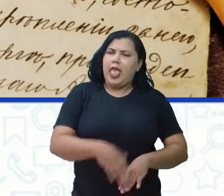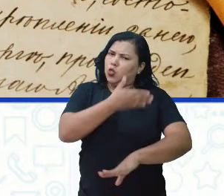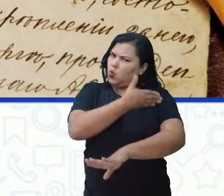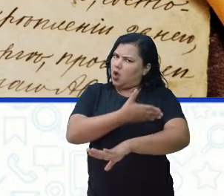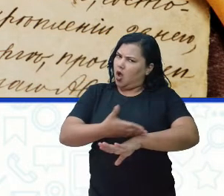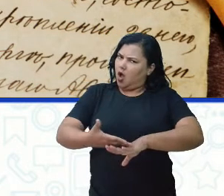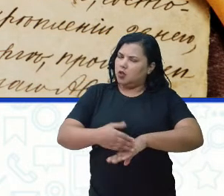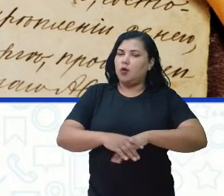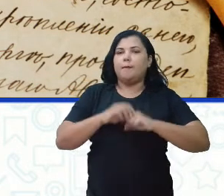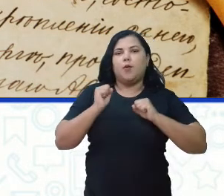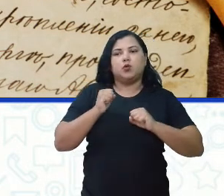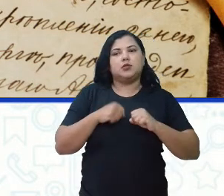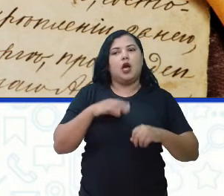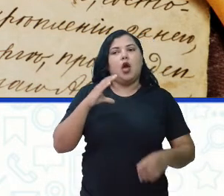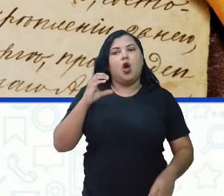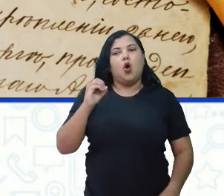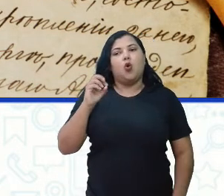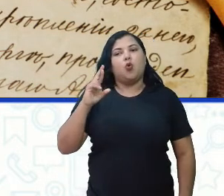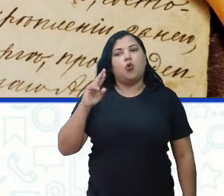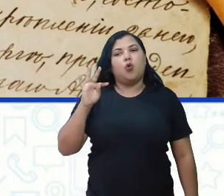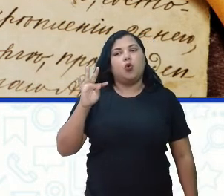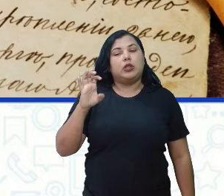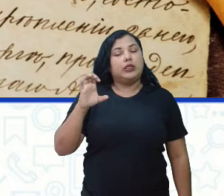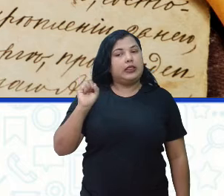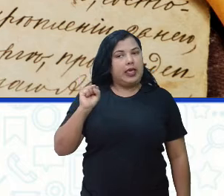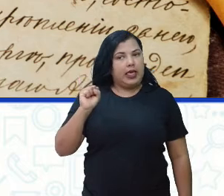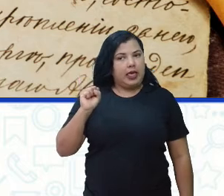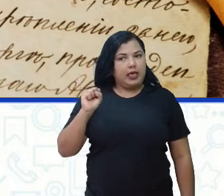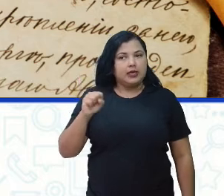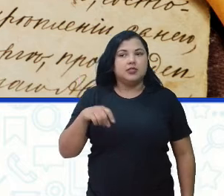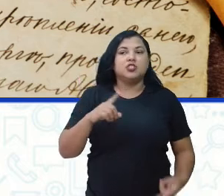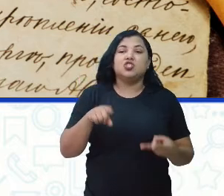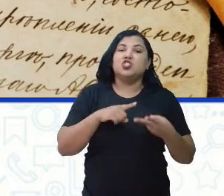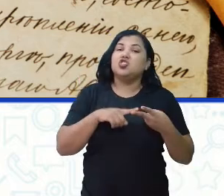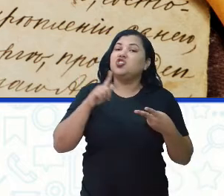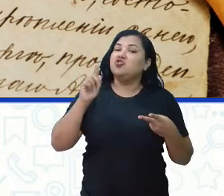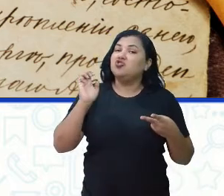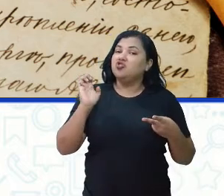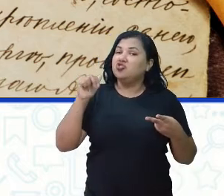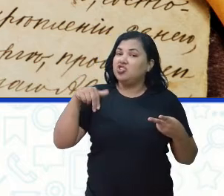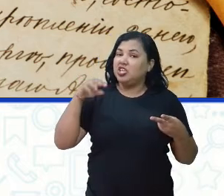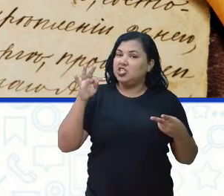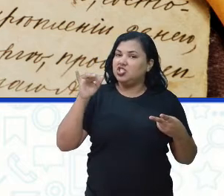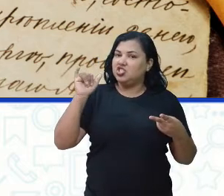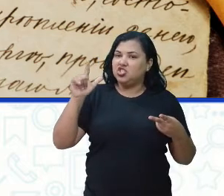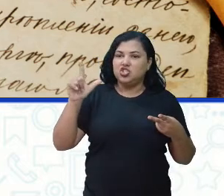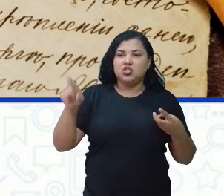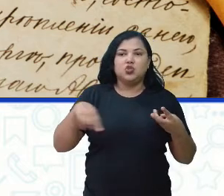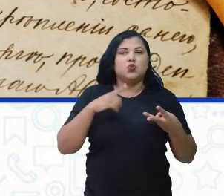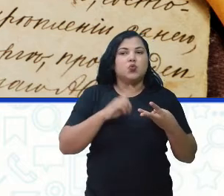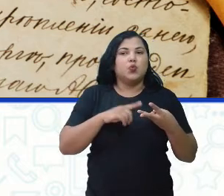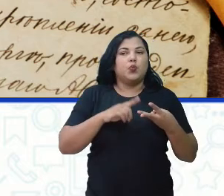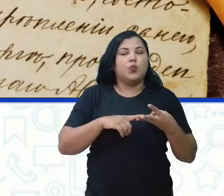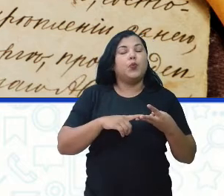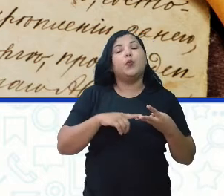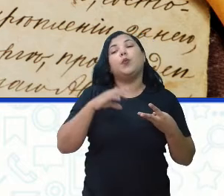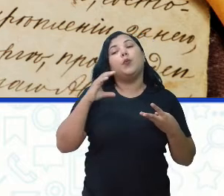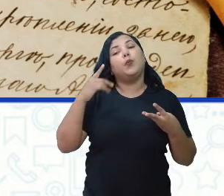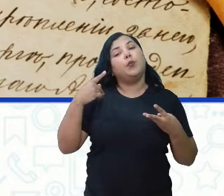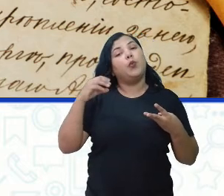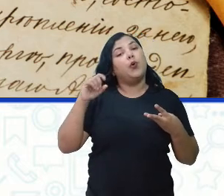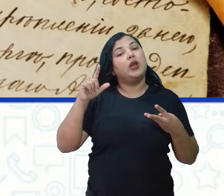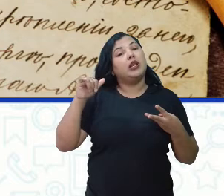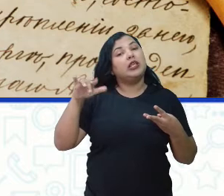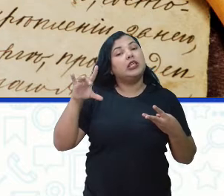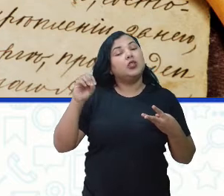pode utilizar cortês, polido, gentil. Não é que educado esteja inadequado, mas optando pelos